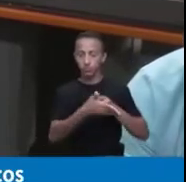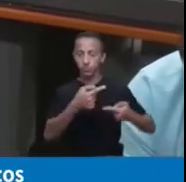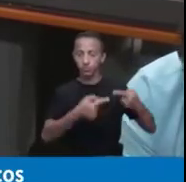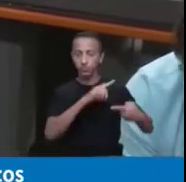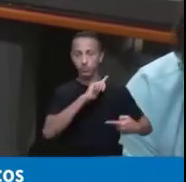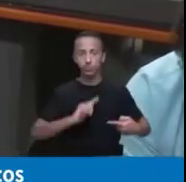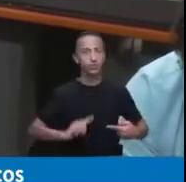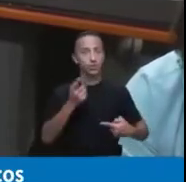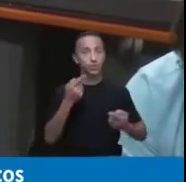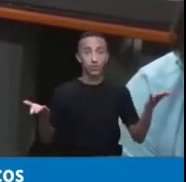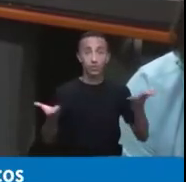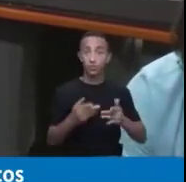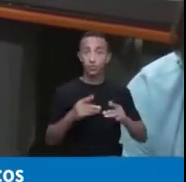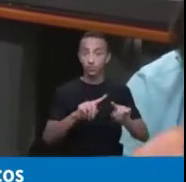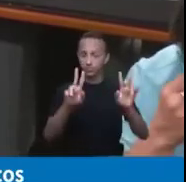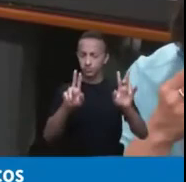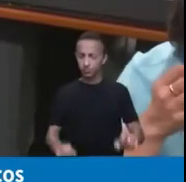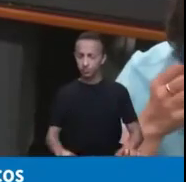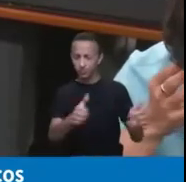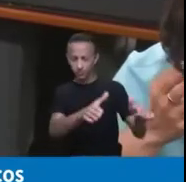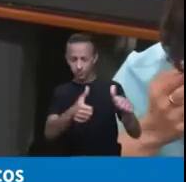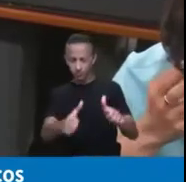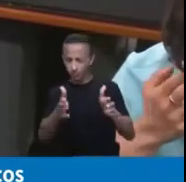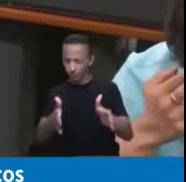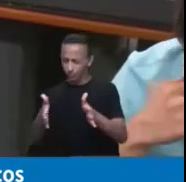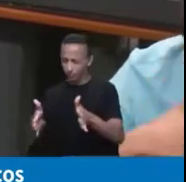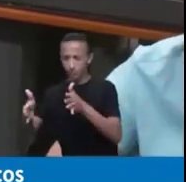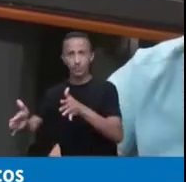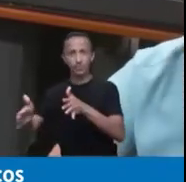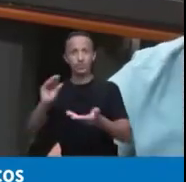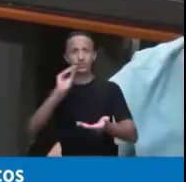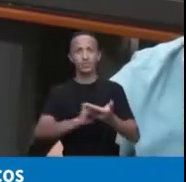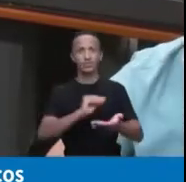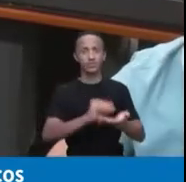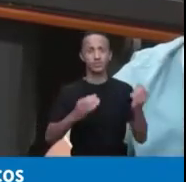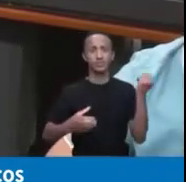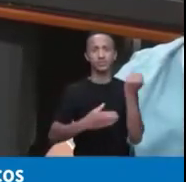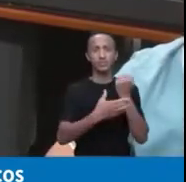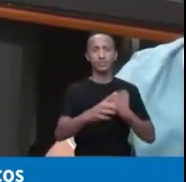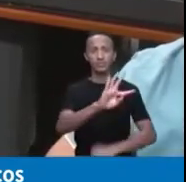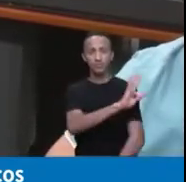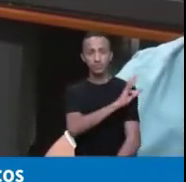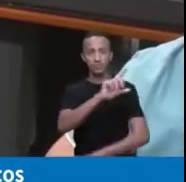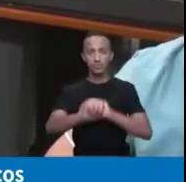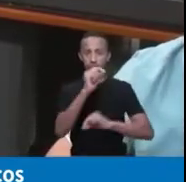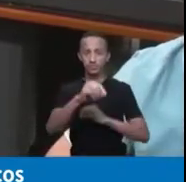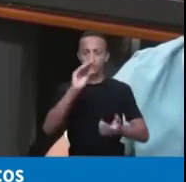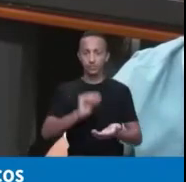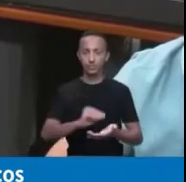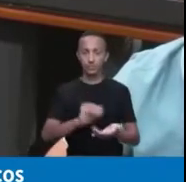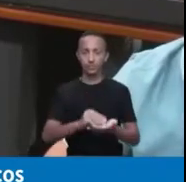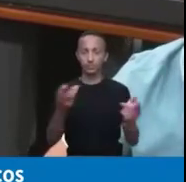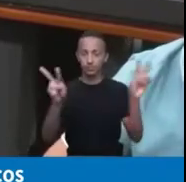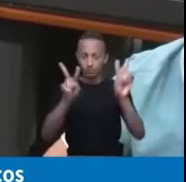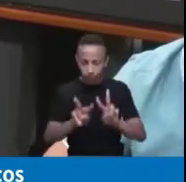estaríamos enfrentando hoje avaliações fragmentadas, insegurança técnica, ausência de critérios uniformes,